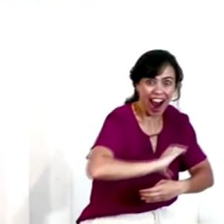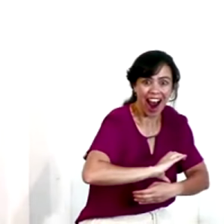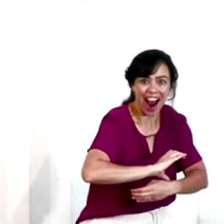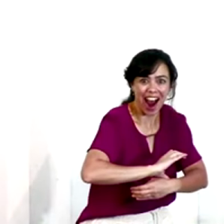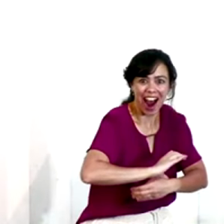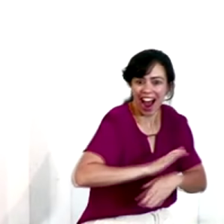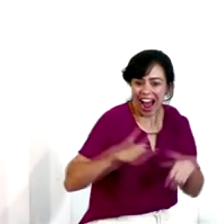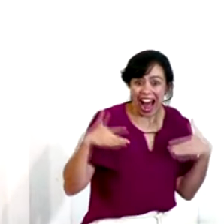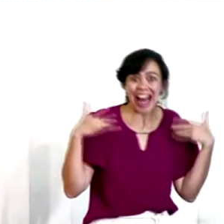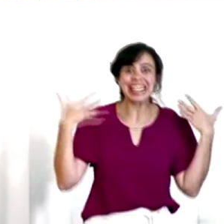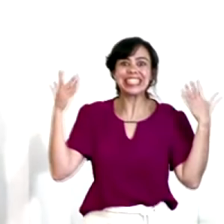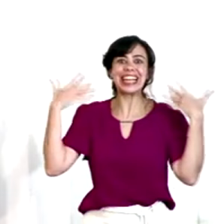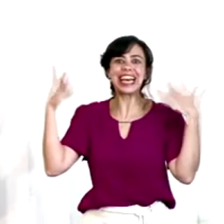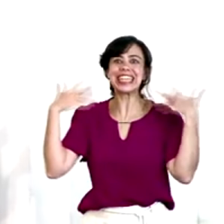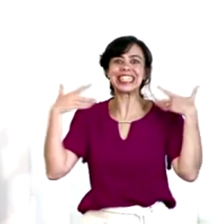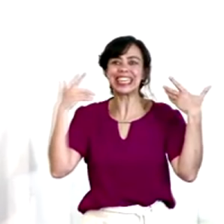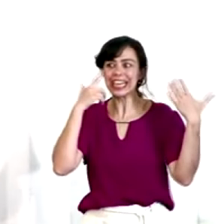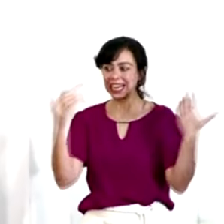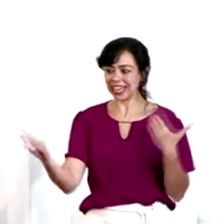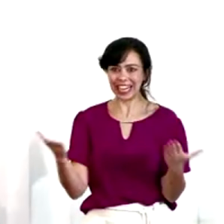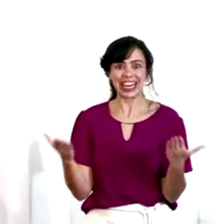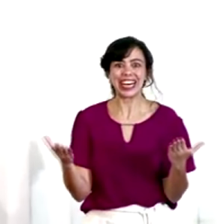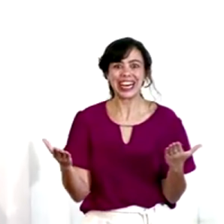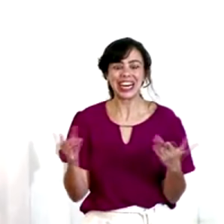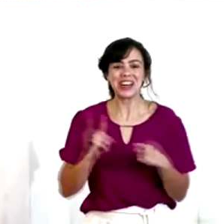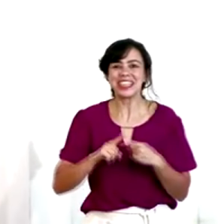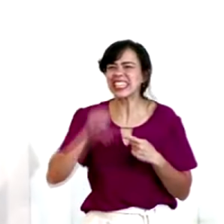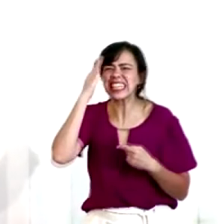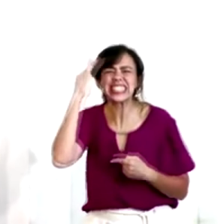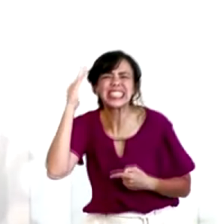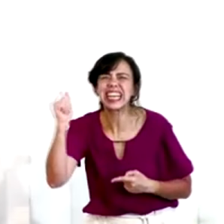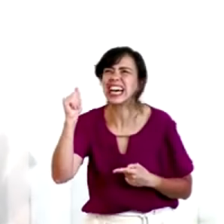Eis aí duas metáforas e um ensinamento.